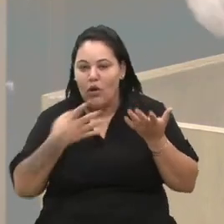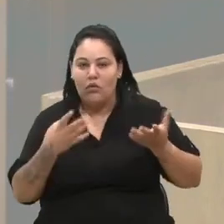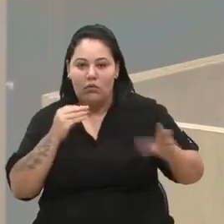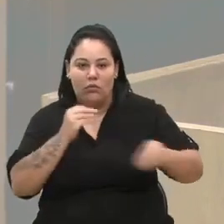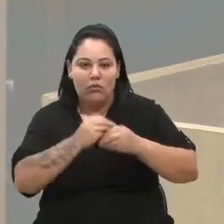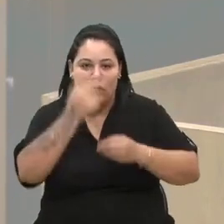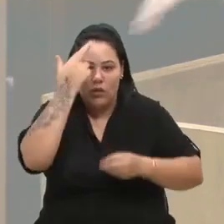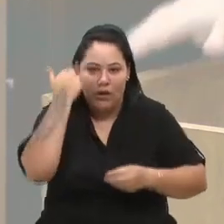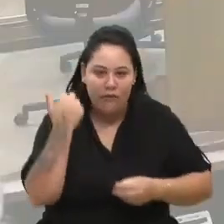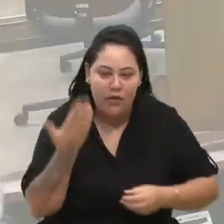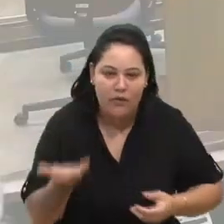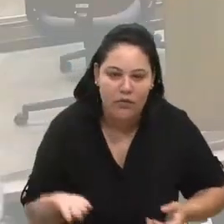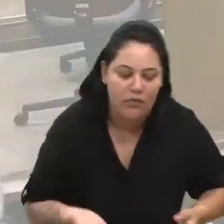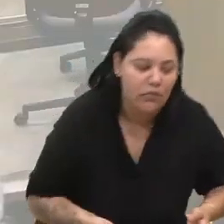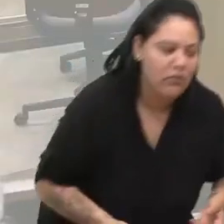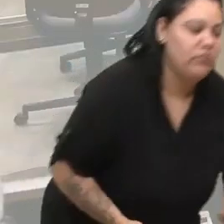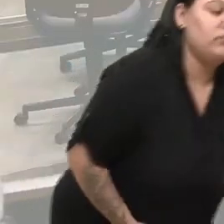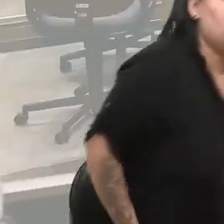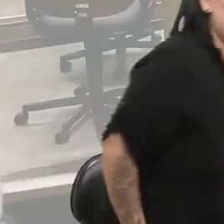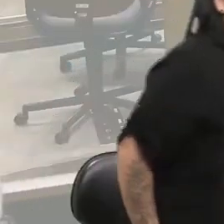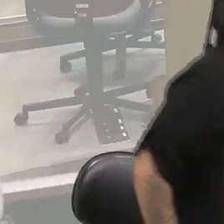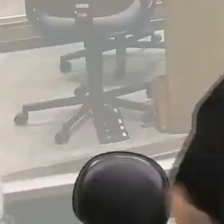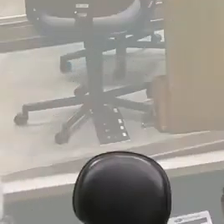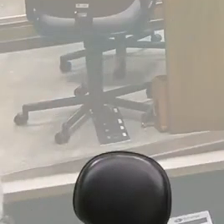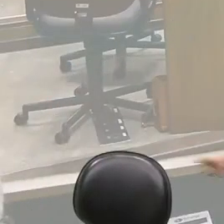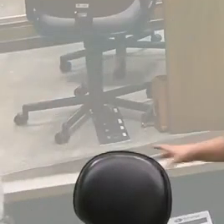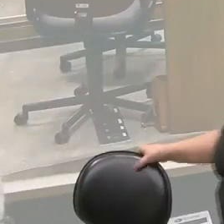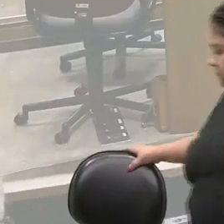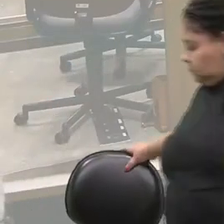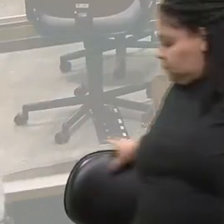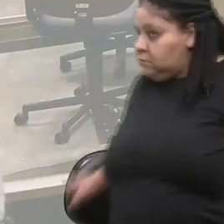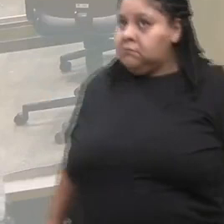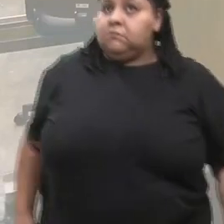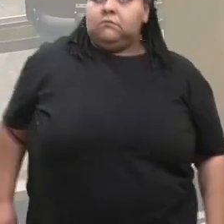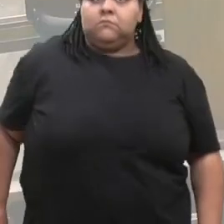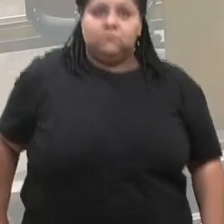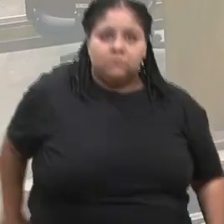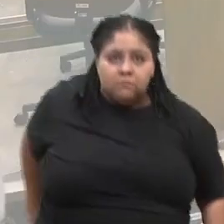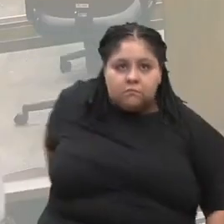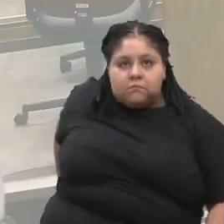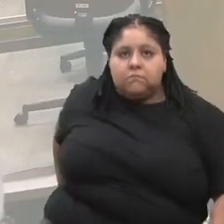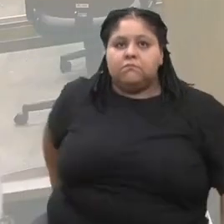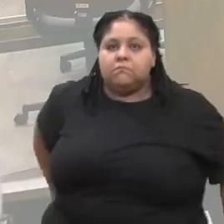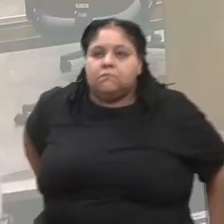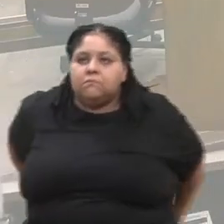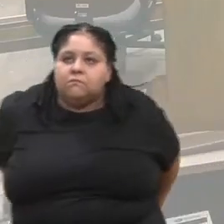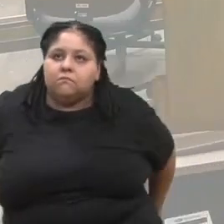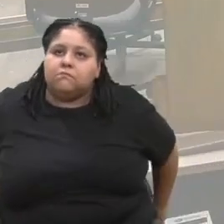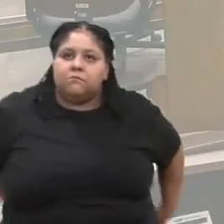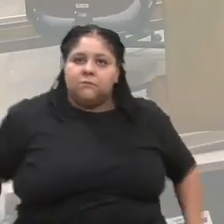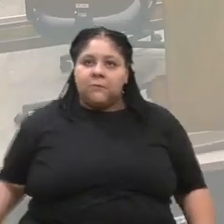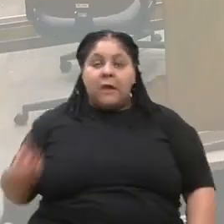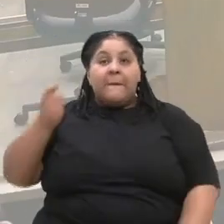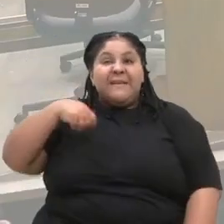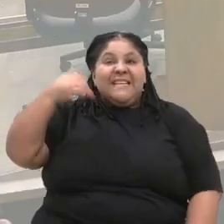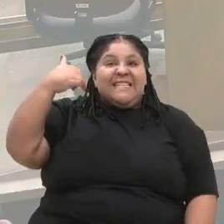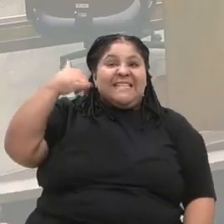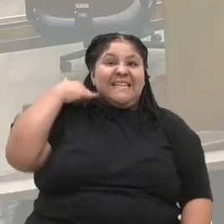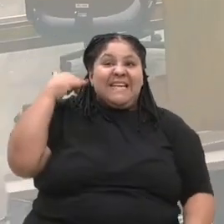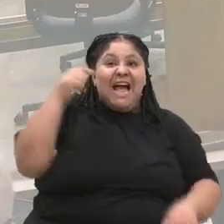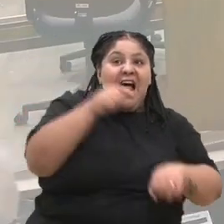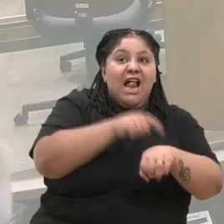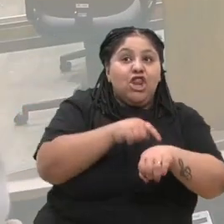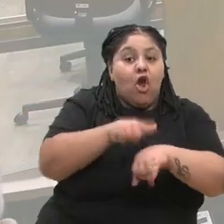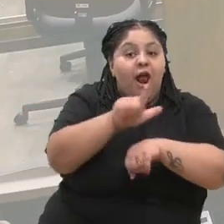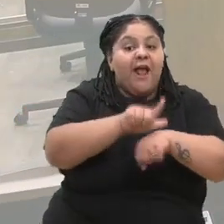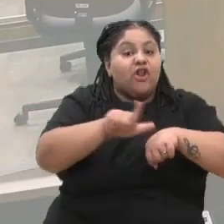Rafael. Não funciona, vereador Bressan. Pois é. O telefone não funciona só em horário comercial. E é justamente isso que a Corina está falando. Aí o pessoal procura as